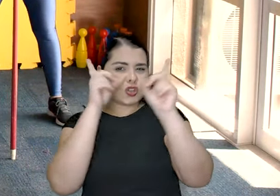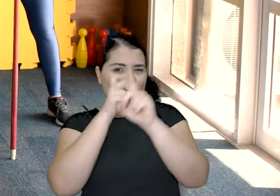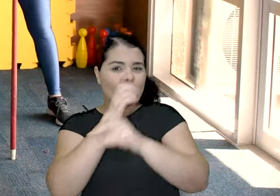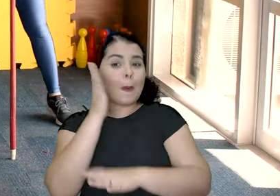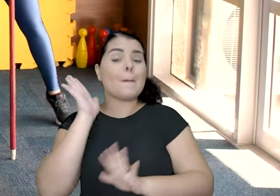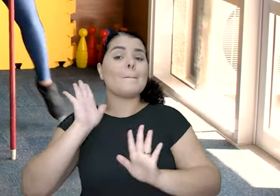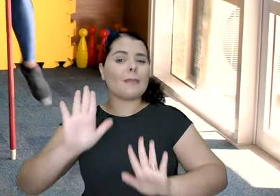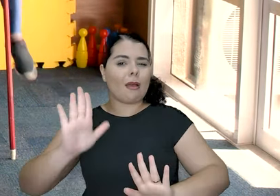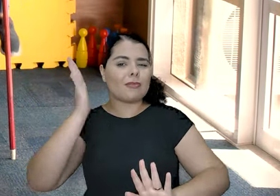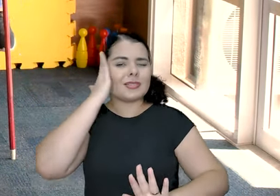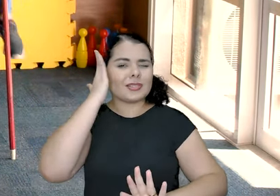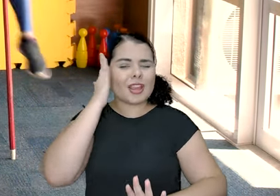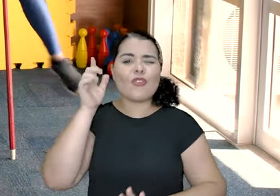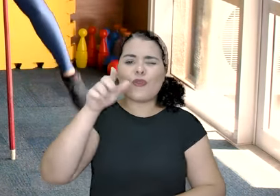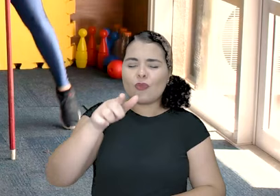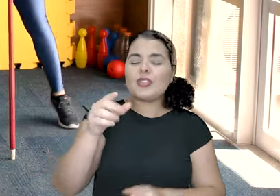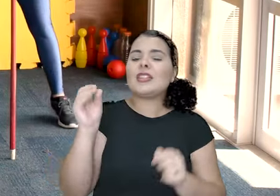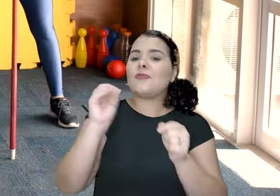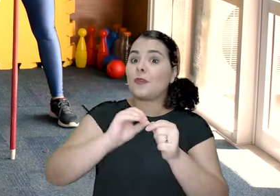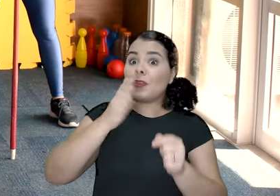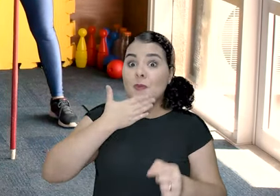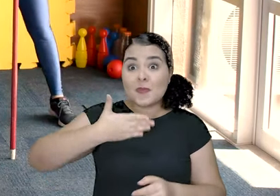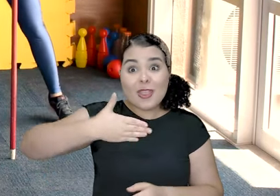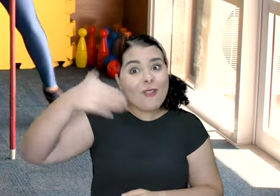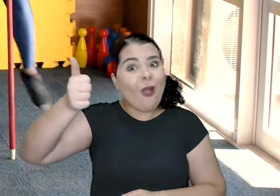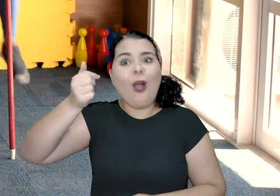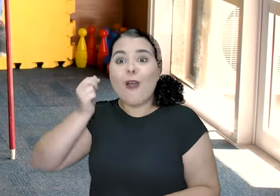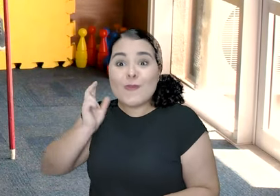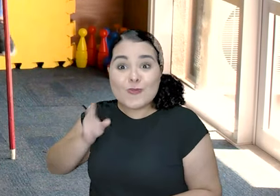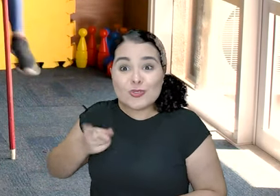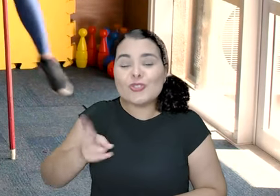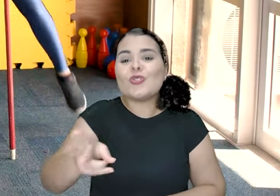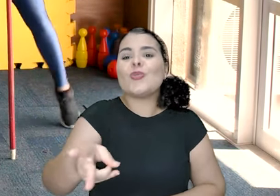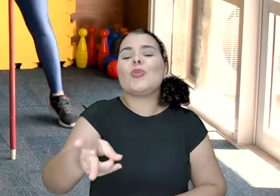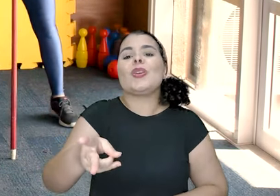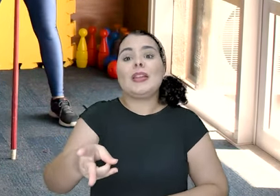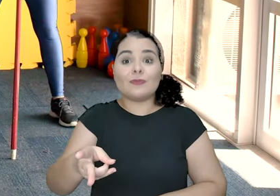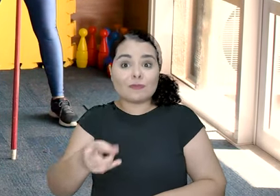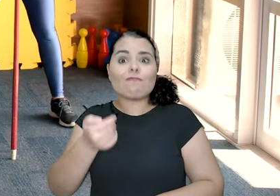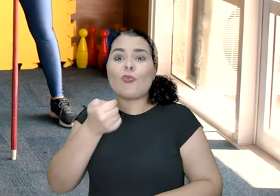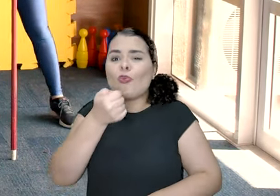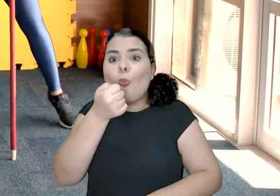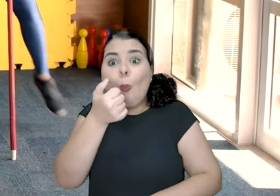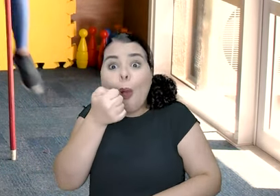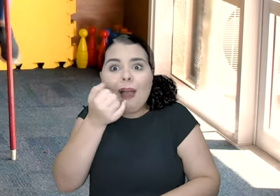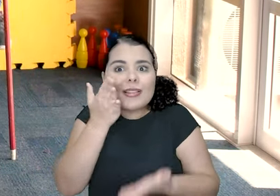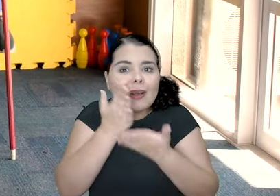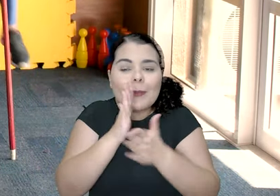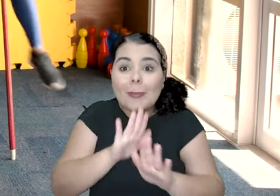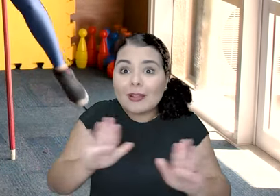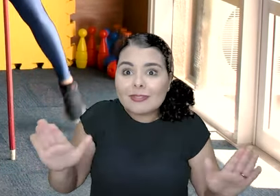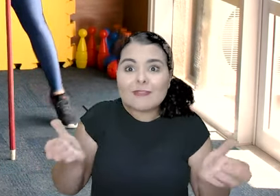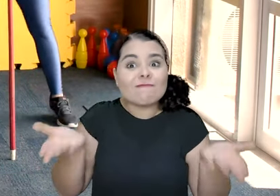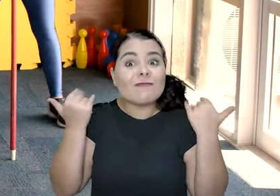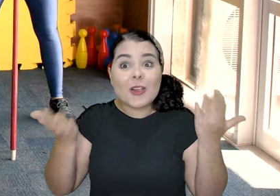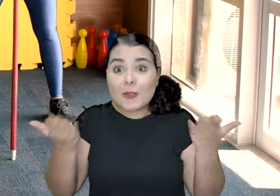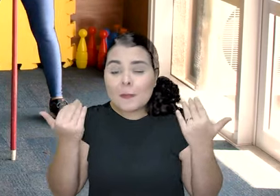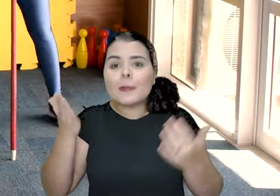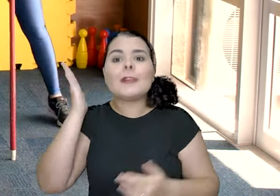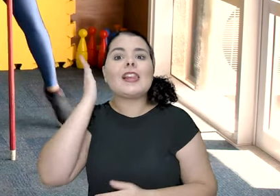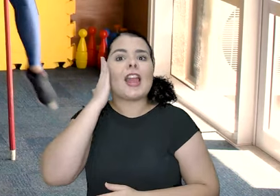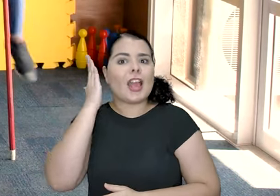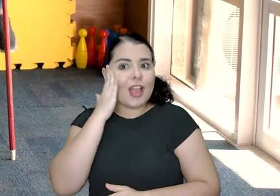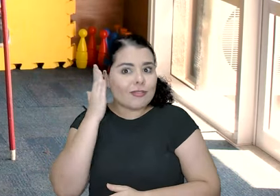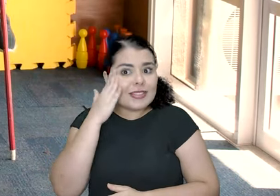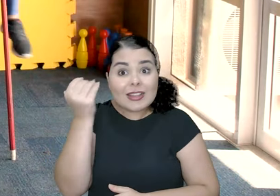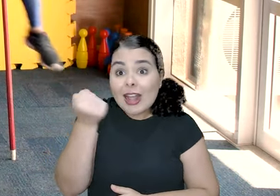está fazendo o seu melhor. Continua. Tá quase acabando. Vamos lá, que eu sei que tá